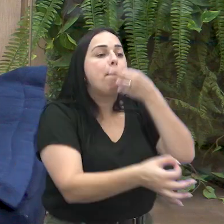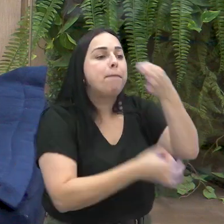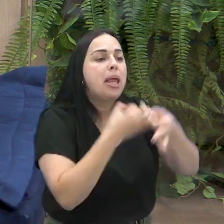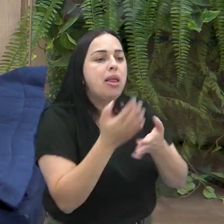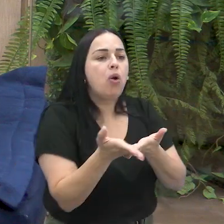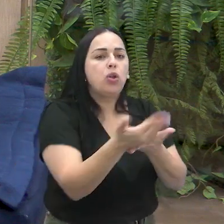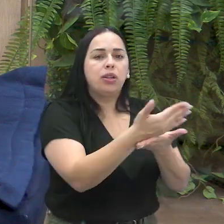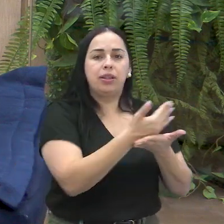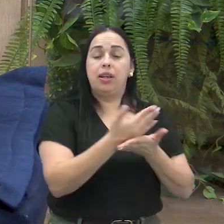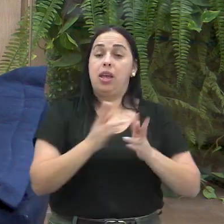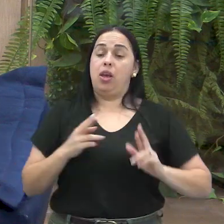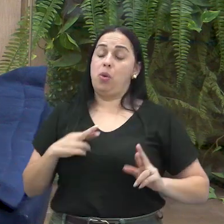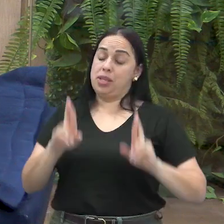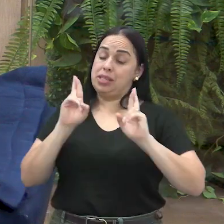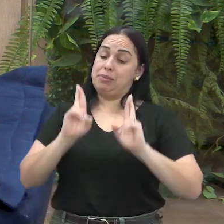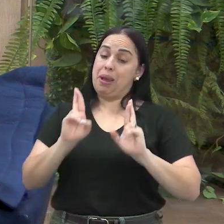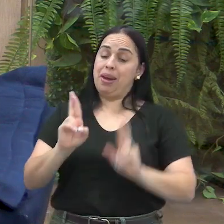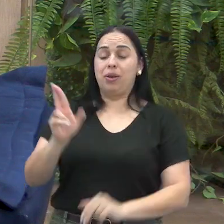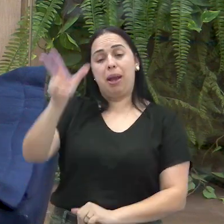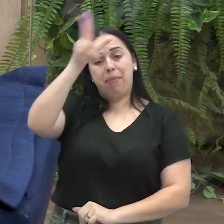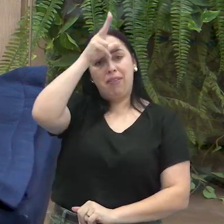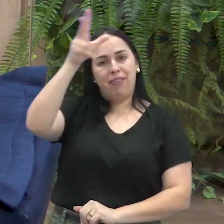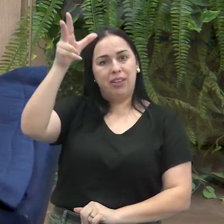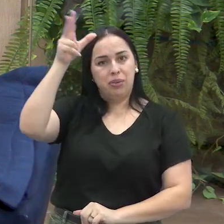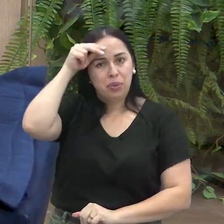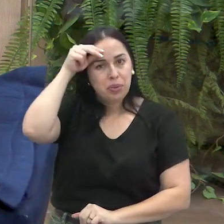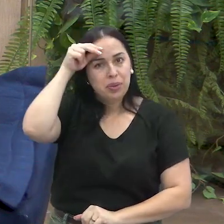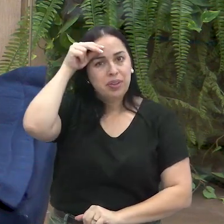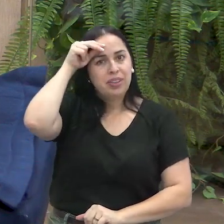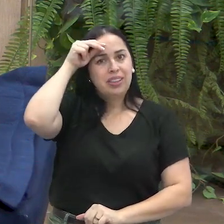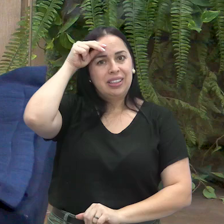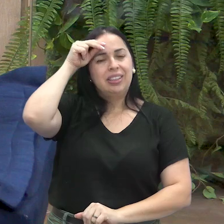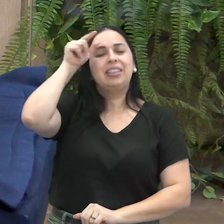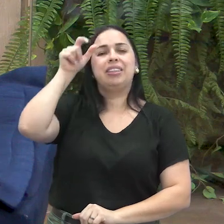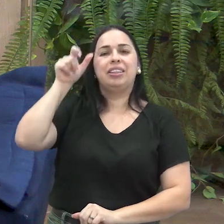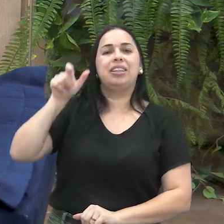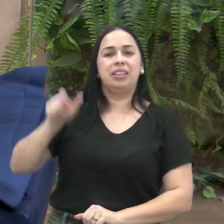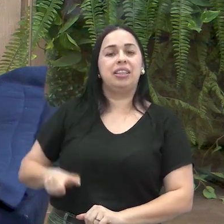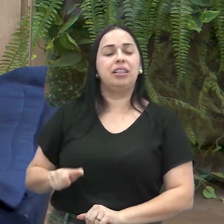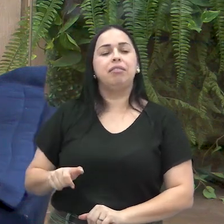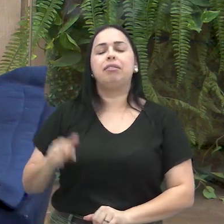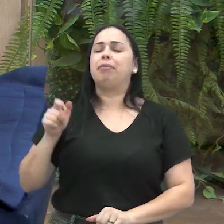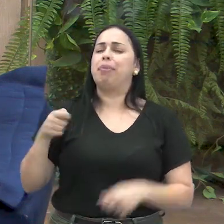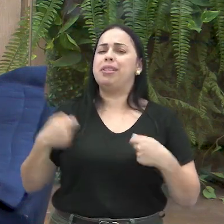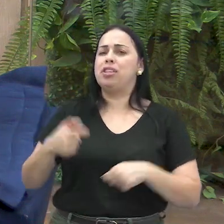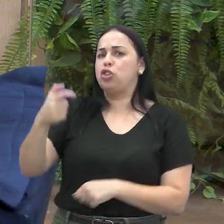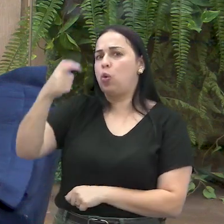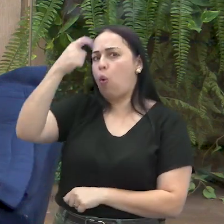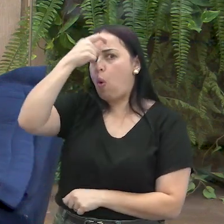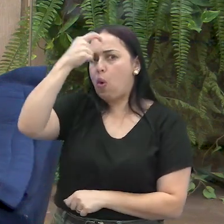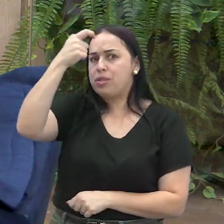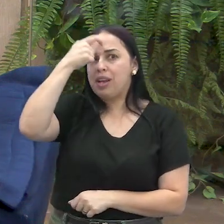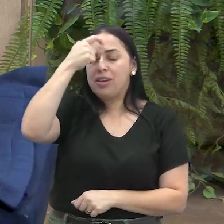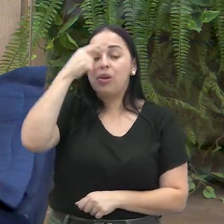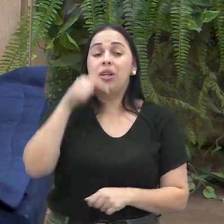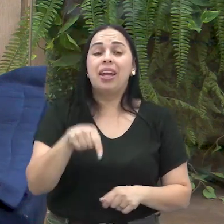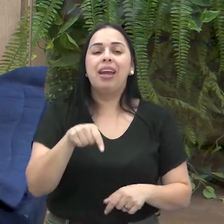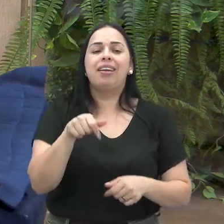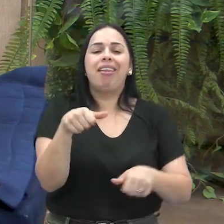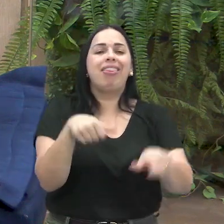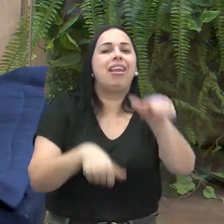muitos os pais. Espero que a administração pública, né, e na imagem do prefeito, ele tenha essa consciência, né,